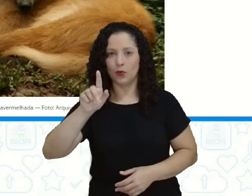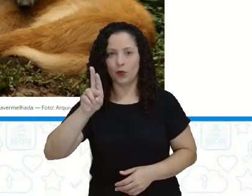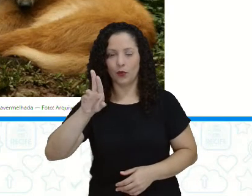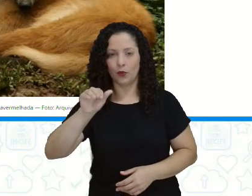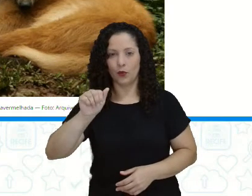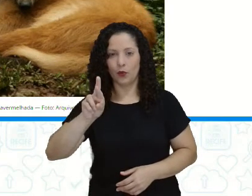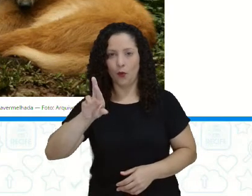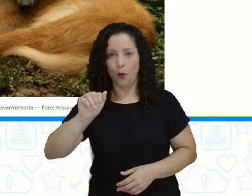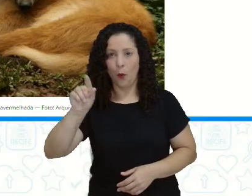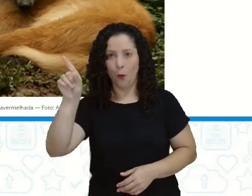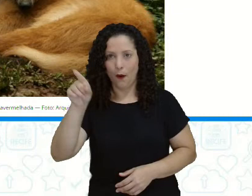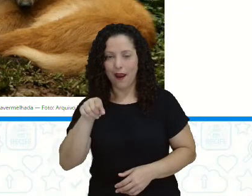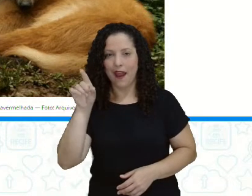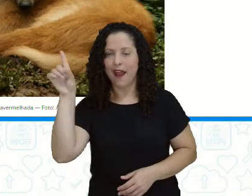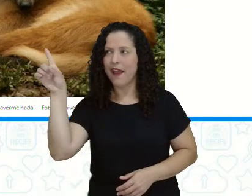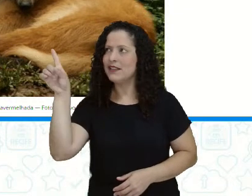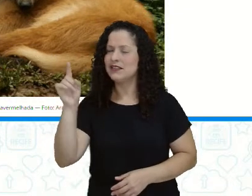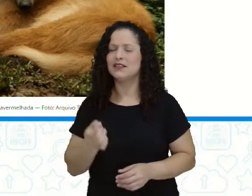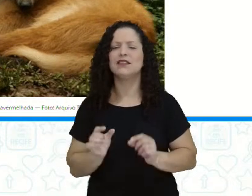e